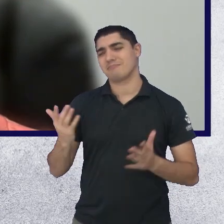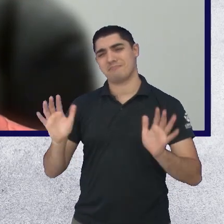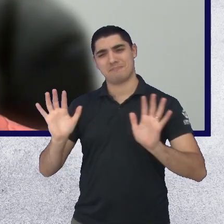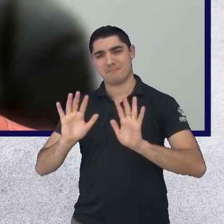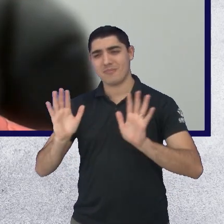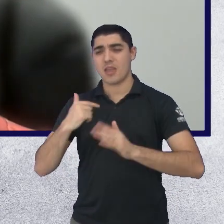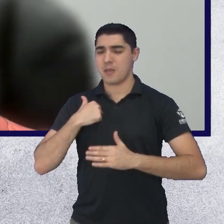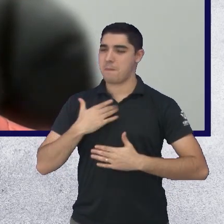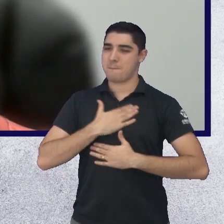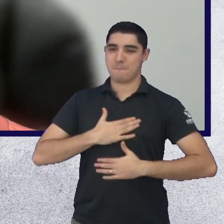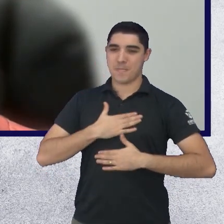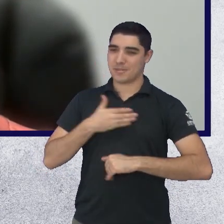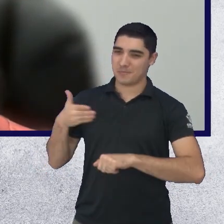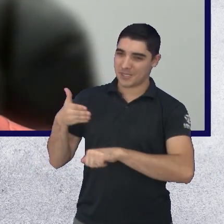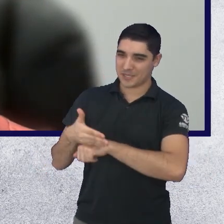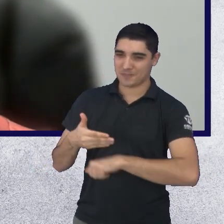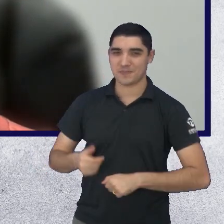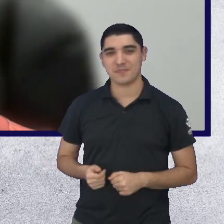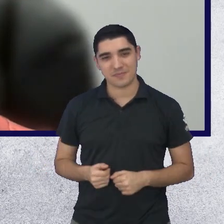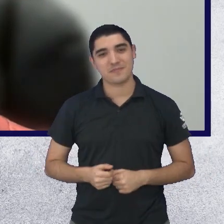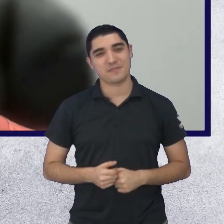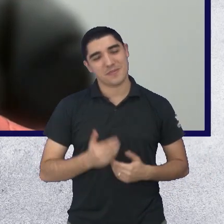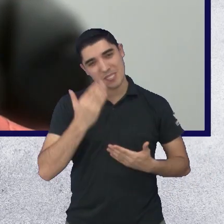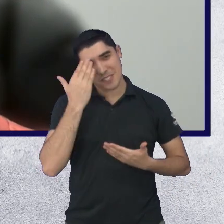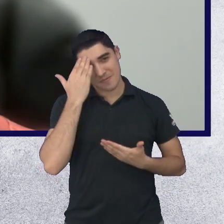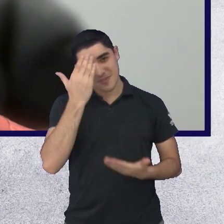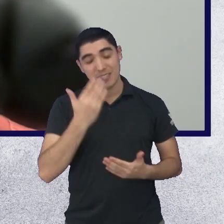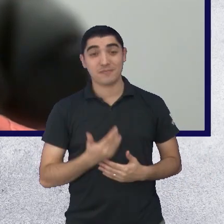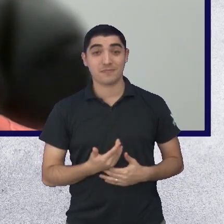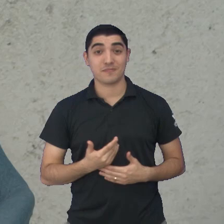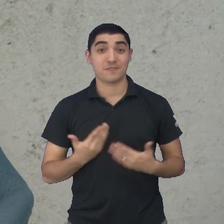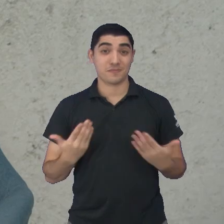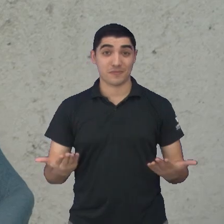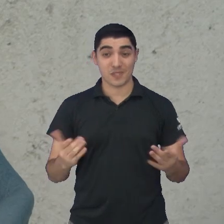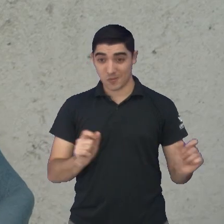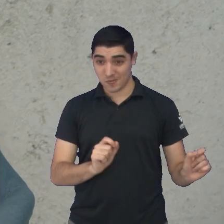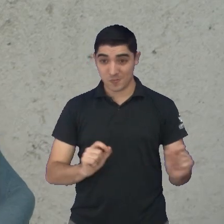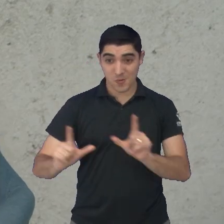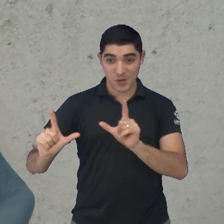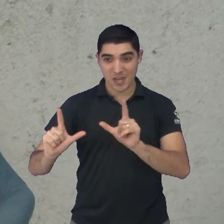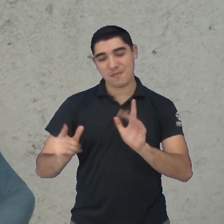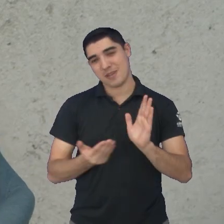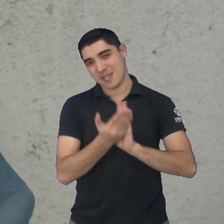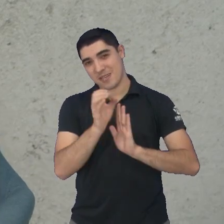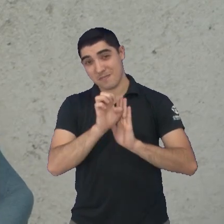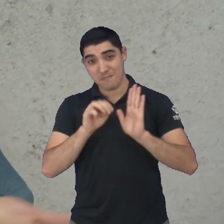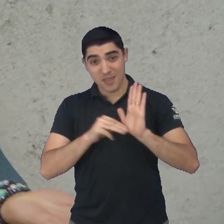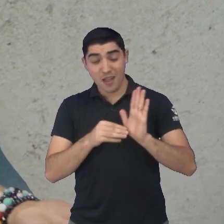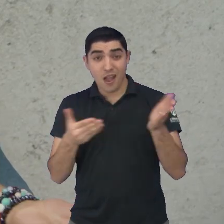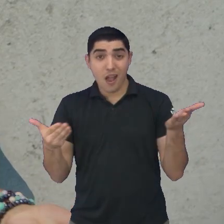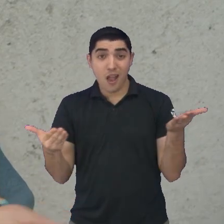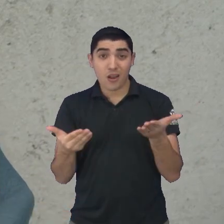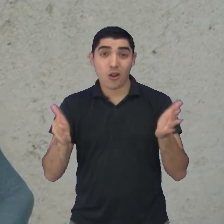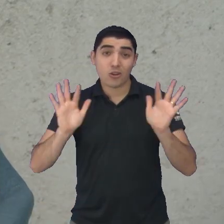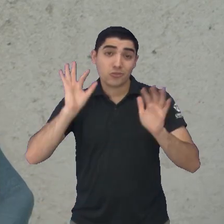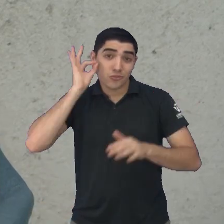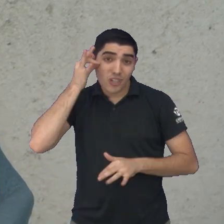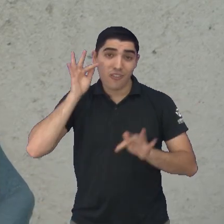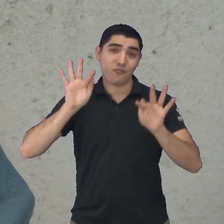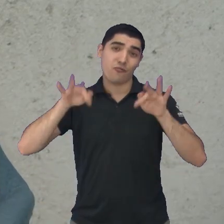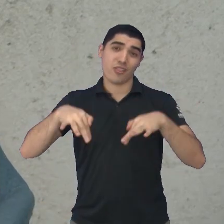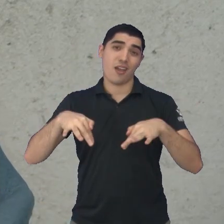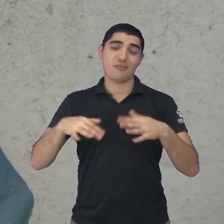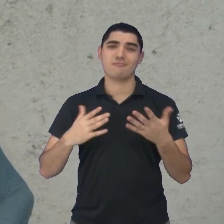Imagina, é um prazer. Ótimo, de verdade. O Estação Mercado, olha só, gente, de hoje chega ao fim, mas a